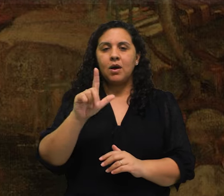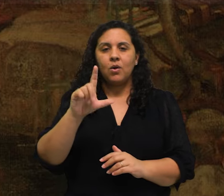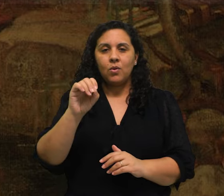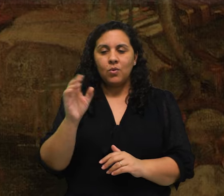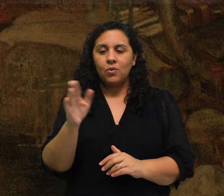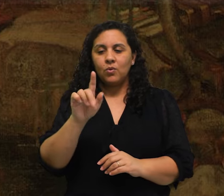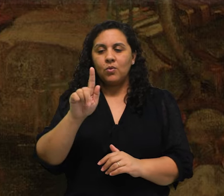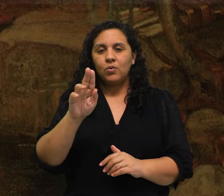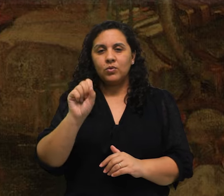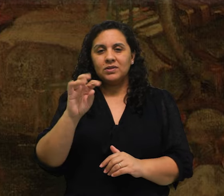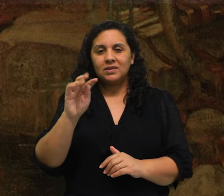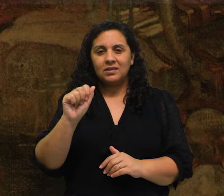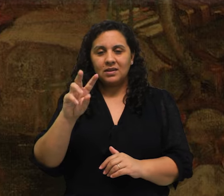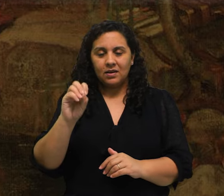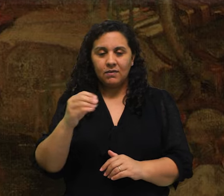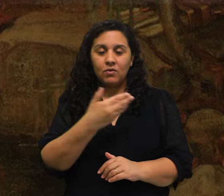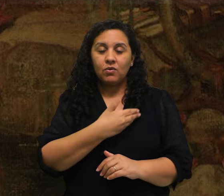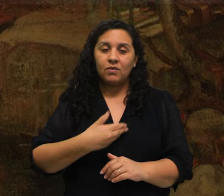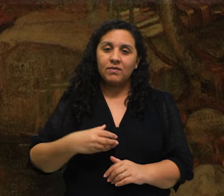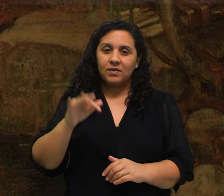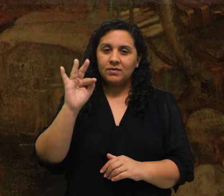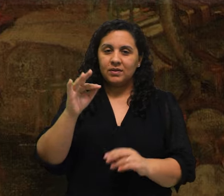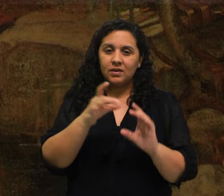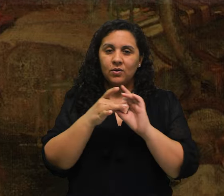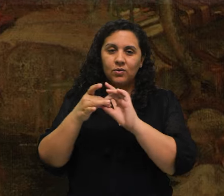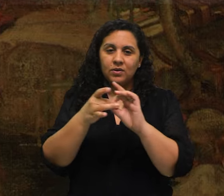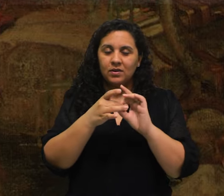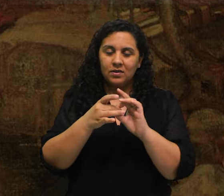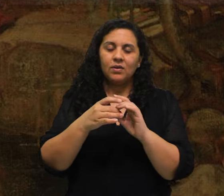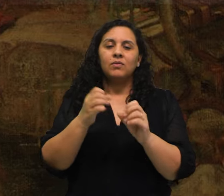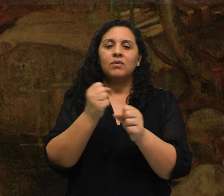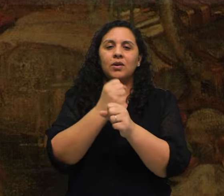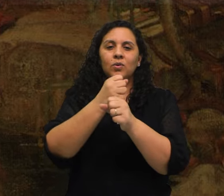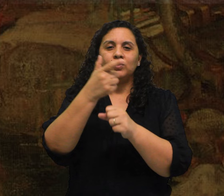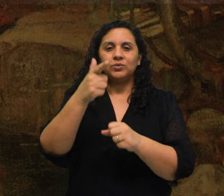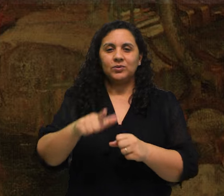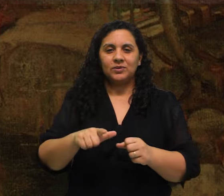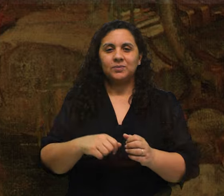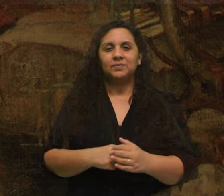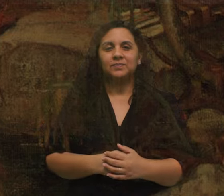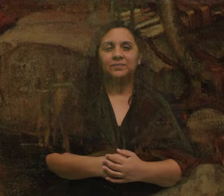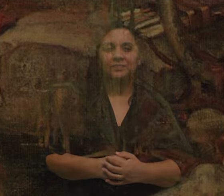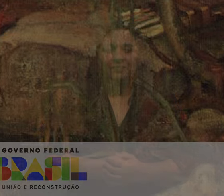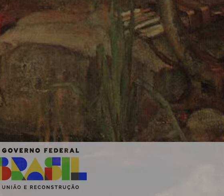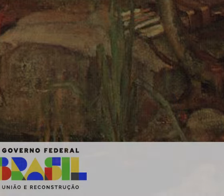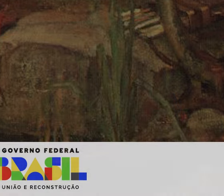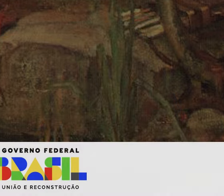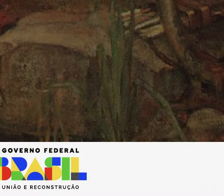Lei Paulo Gustavo, Ministério da Cultura, Governo Federal, União e Reconstrução.